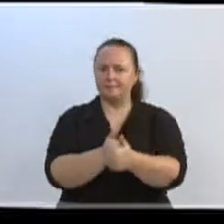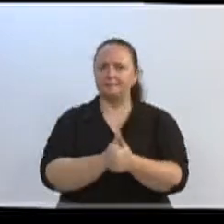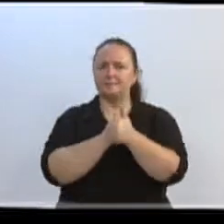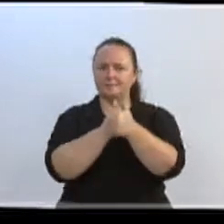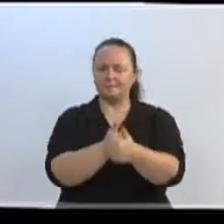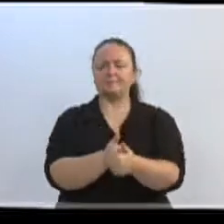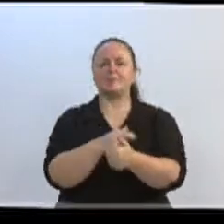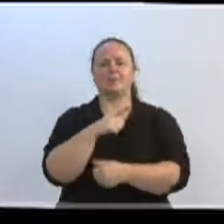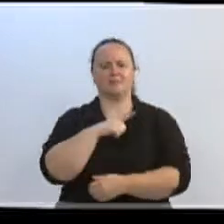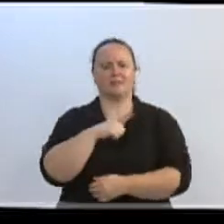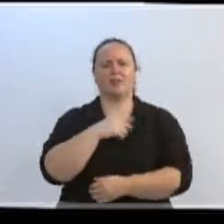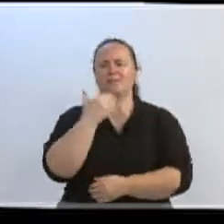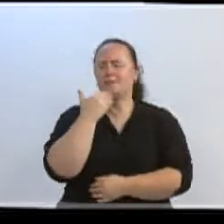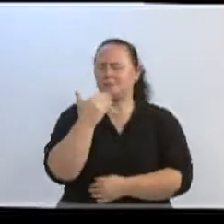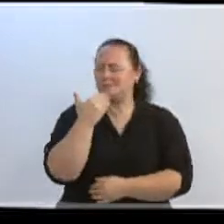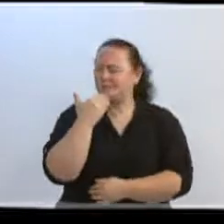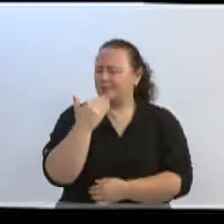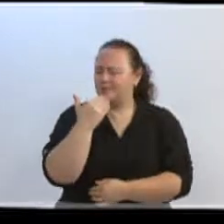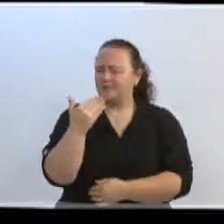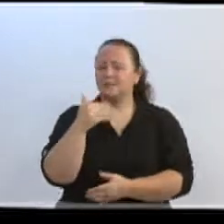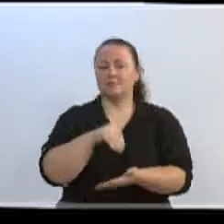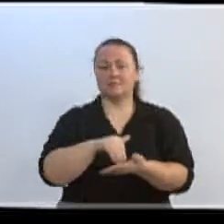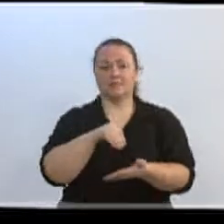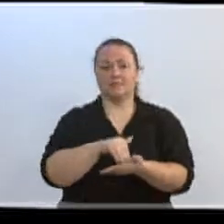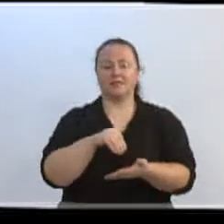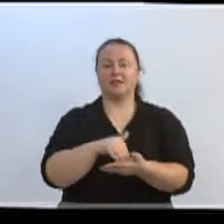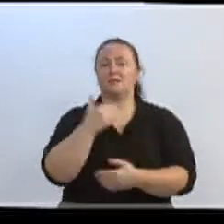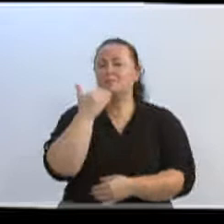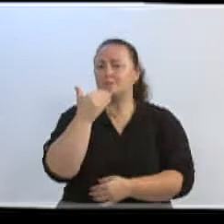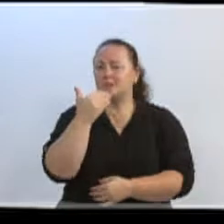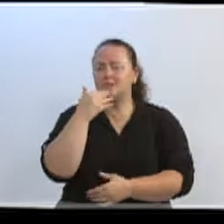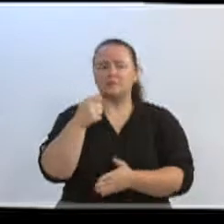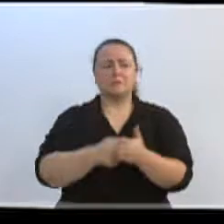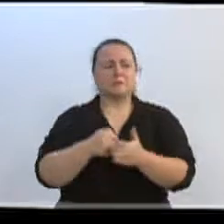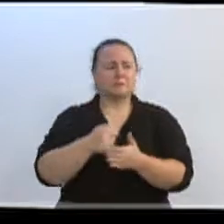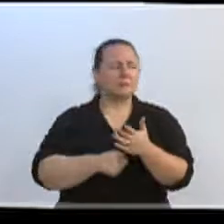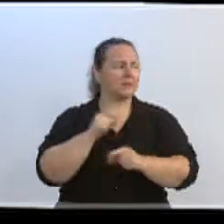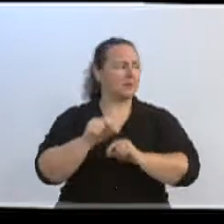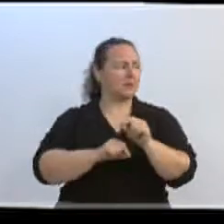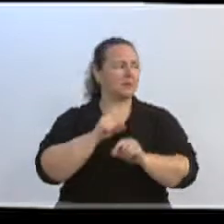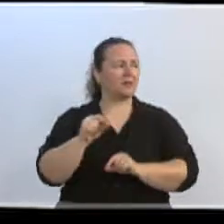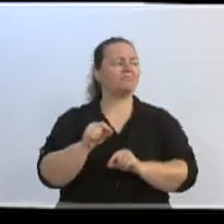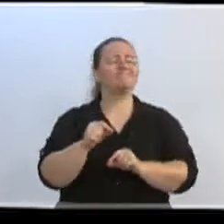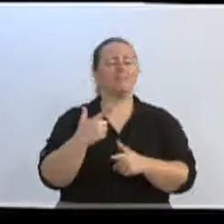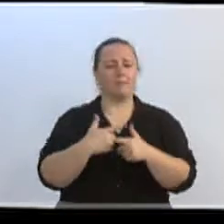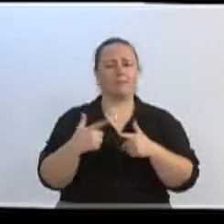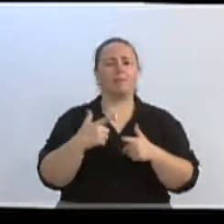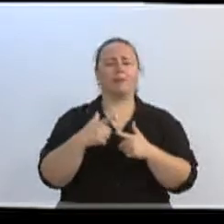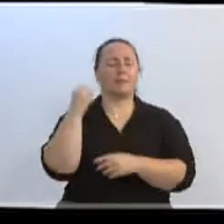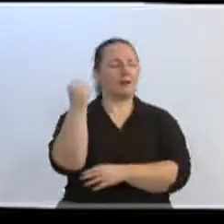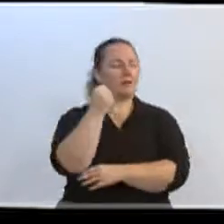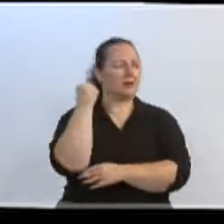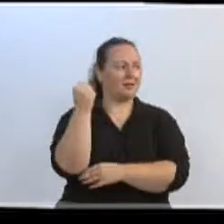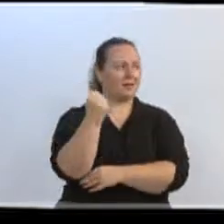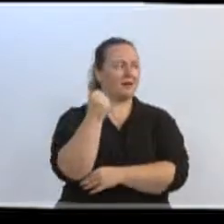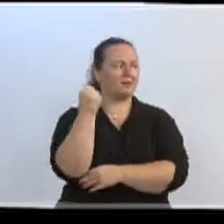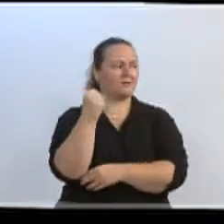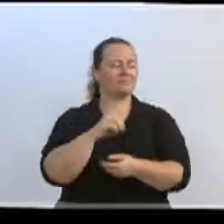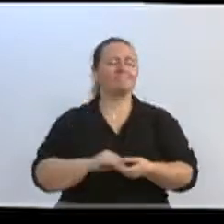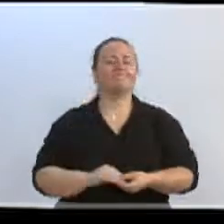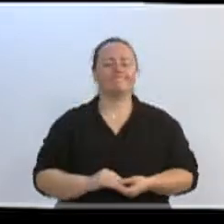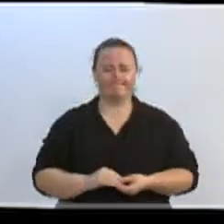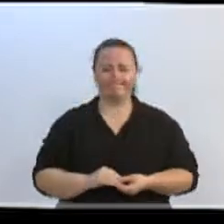dos secretários de todo estado de saúde reivindicando que a situação está caótica hoje a gente pode ter certeza que